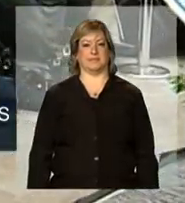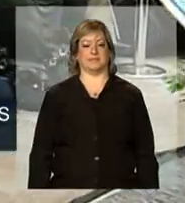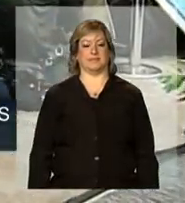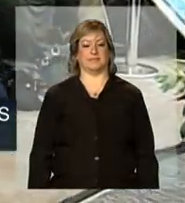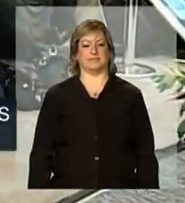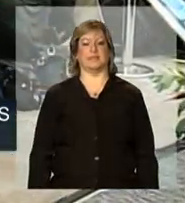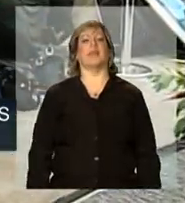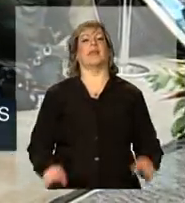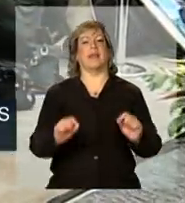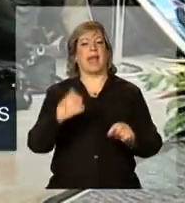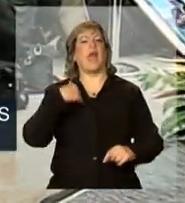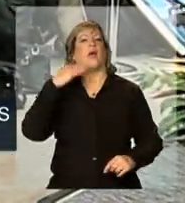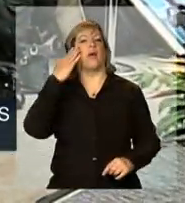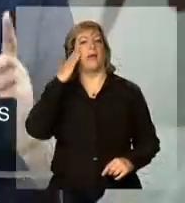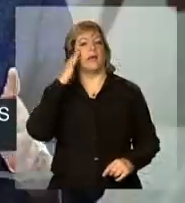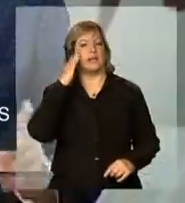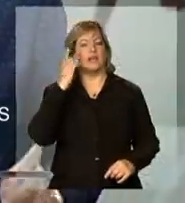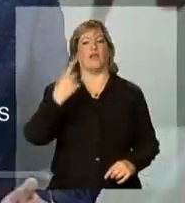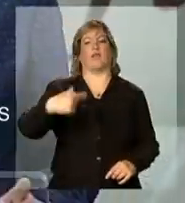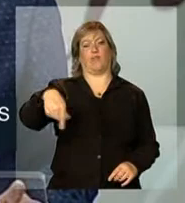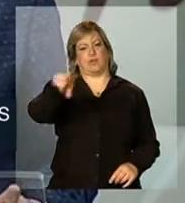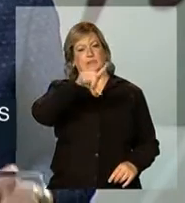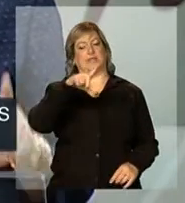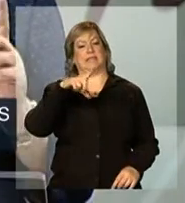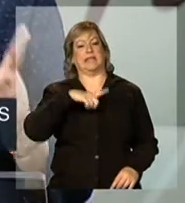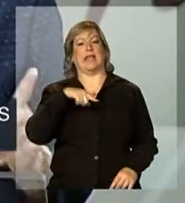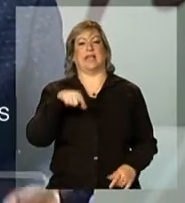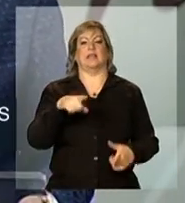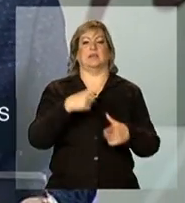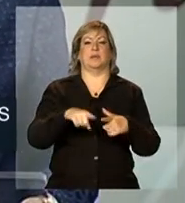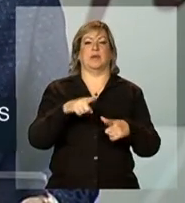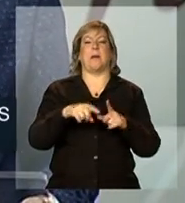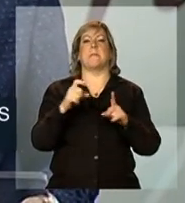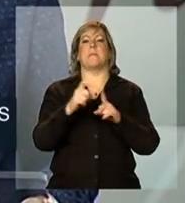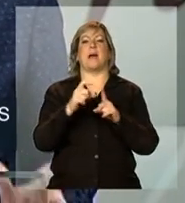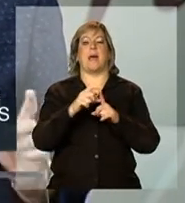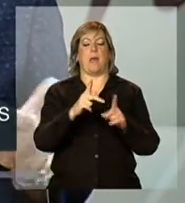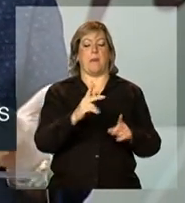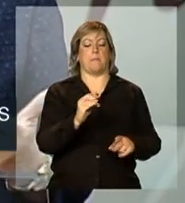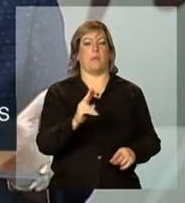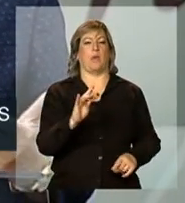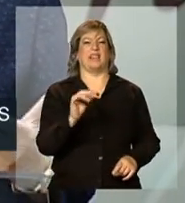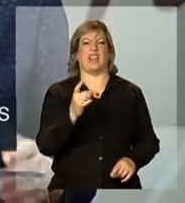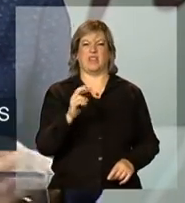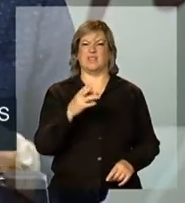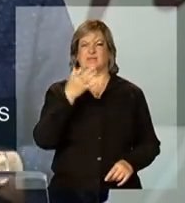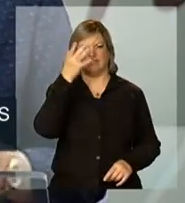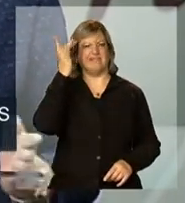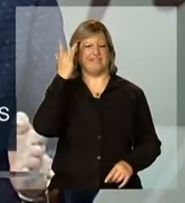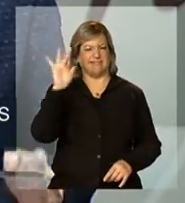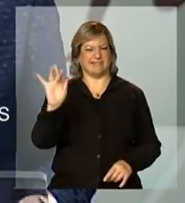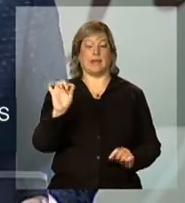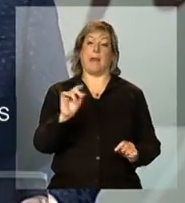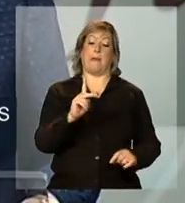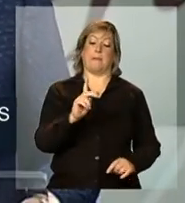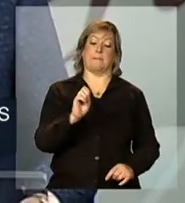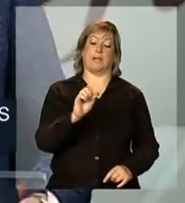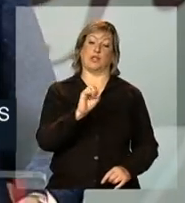Não, eu entendo que vocês tenham esse problema, porque portador não é muito humano, né? E pessoa